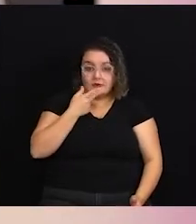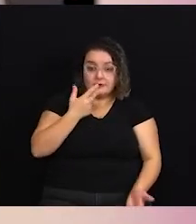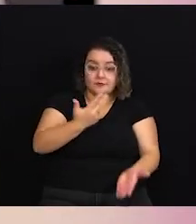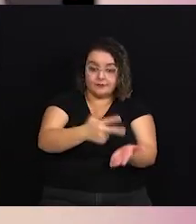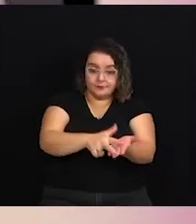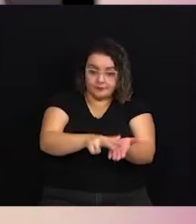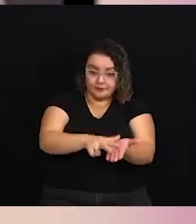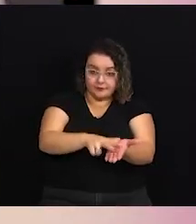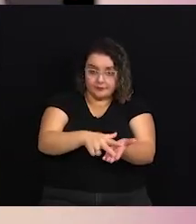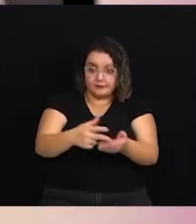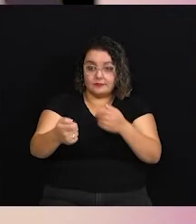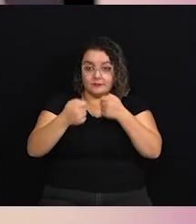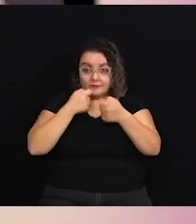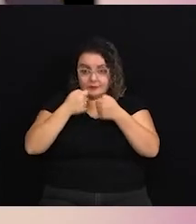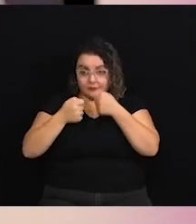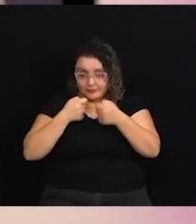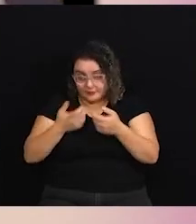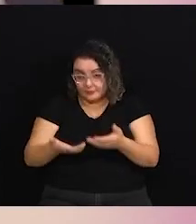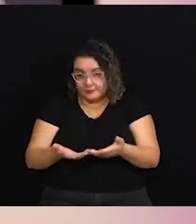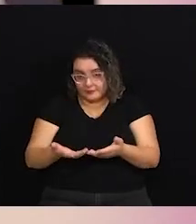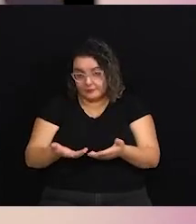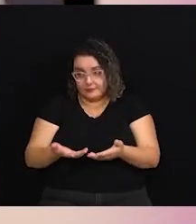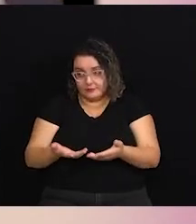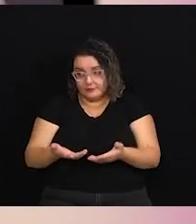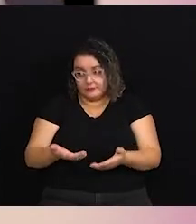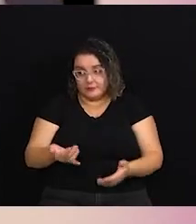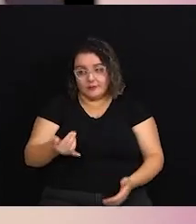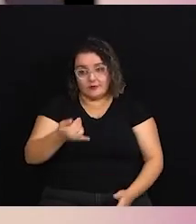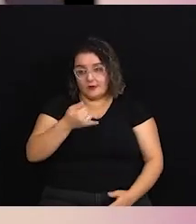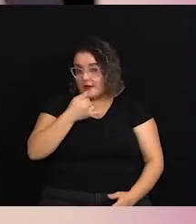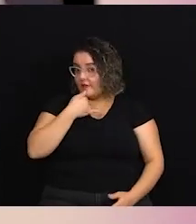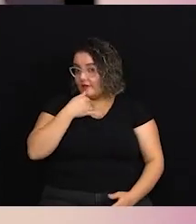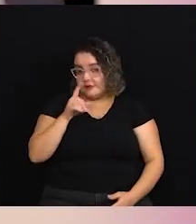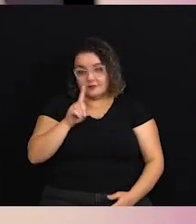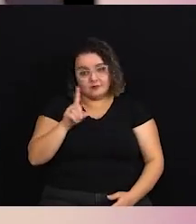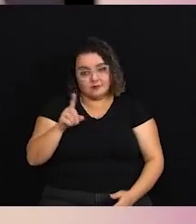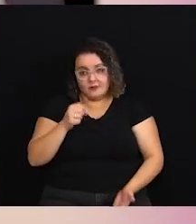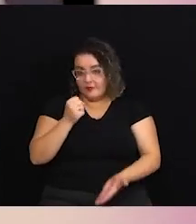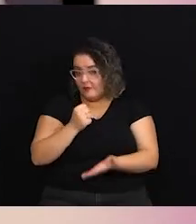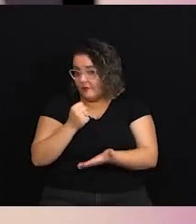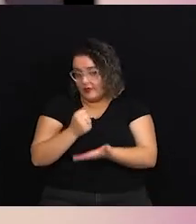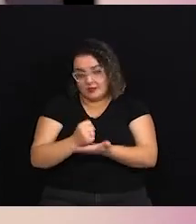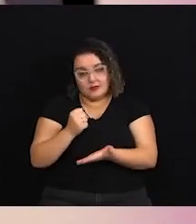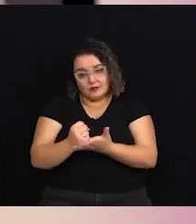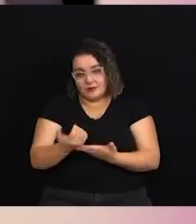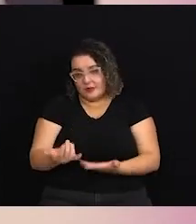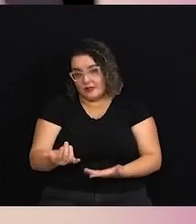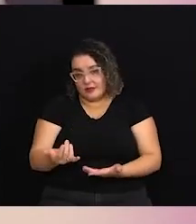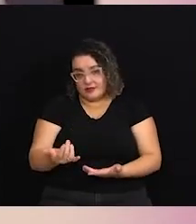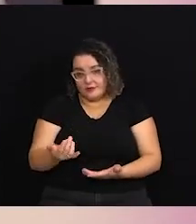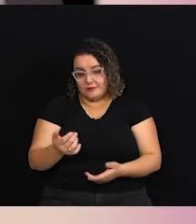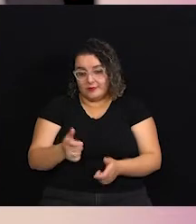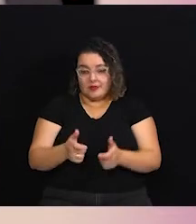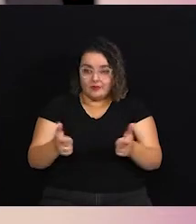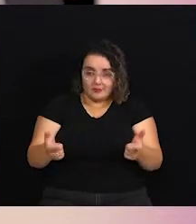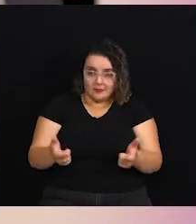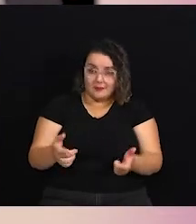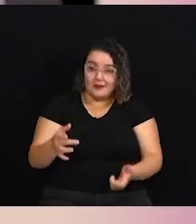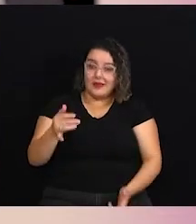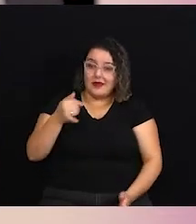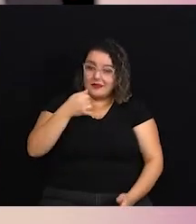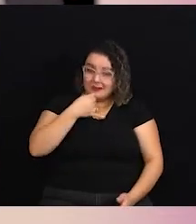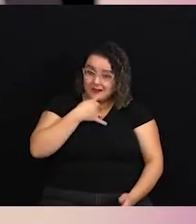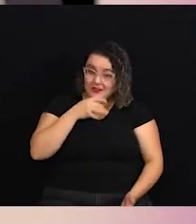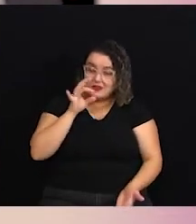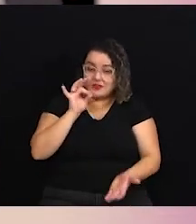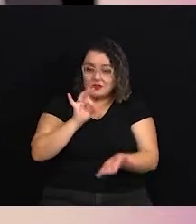epilepsia na entrevista de emprego você não vai ser empregado muitas vezes é isso é uma triste